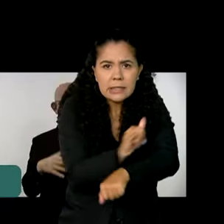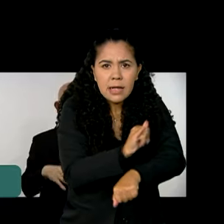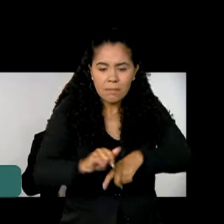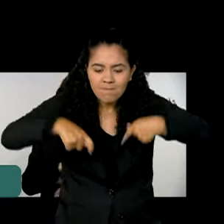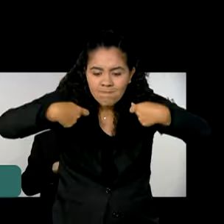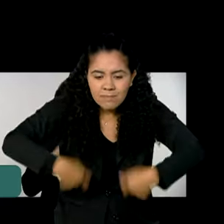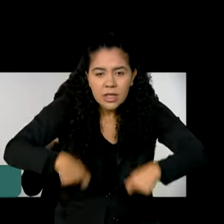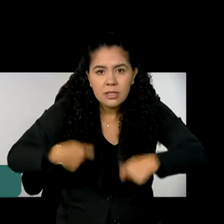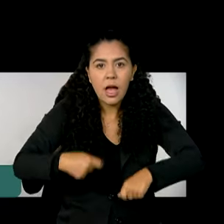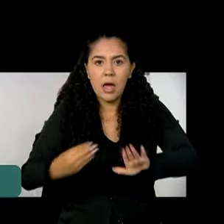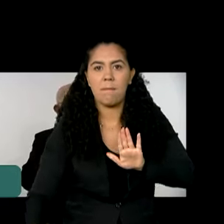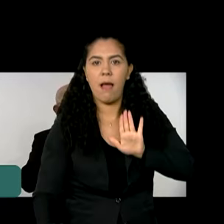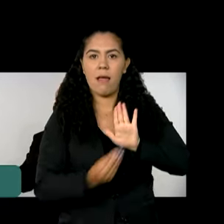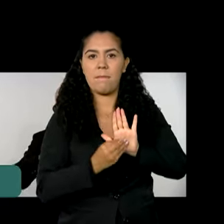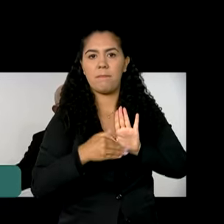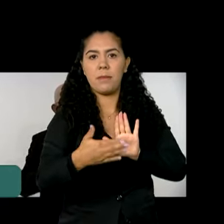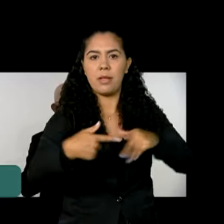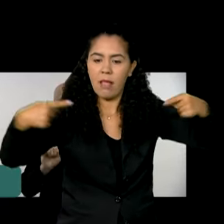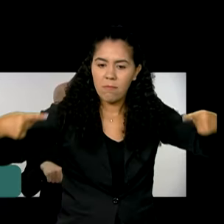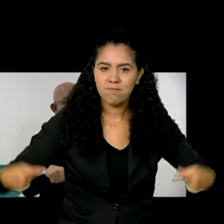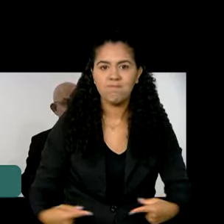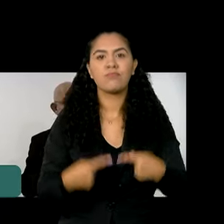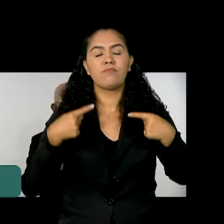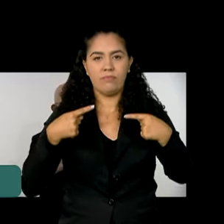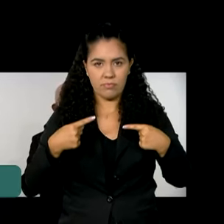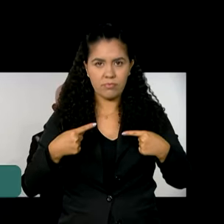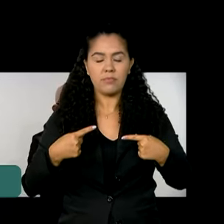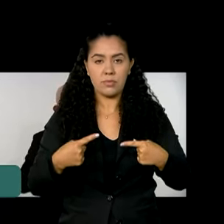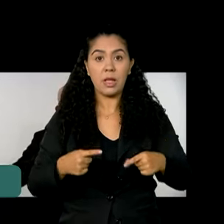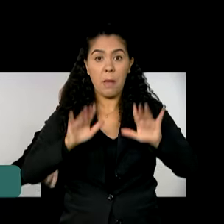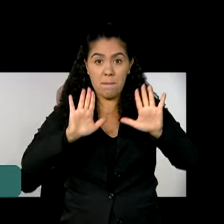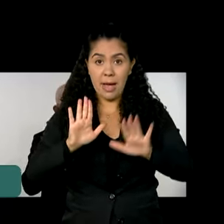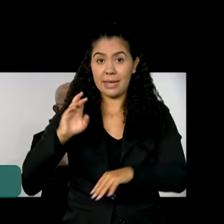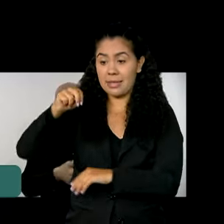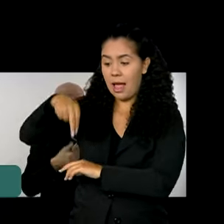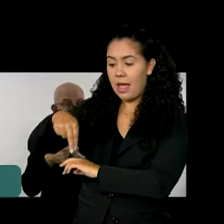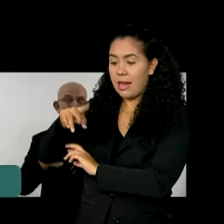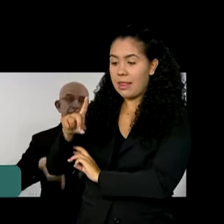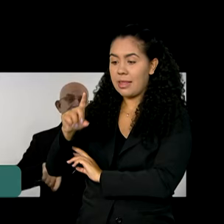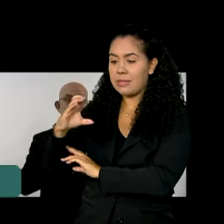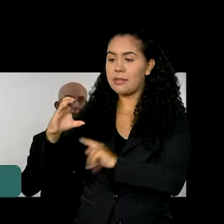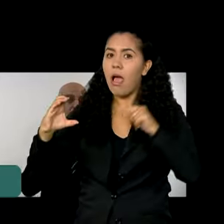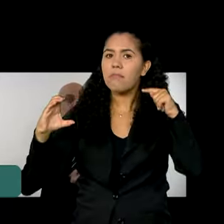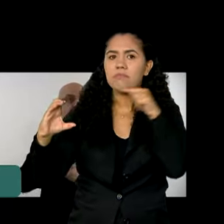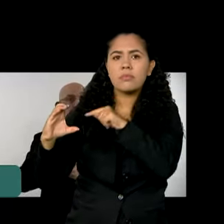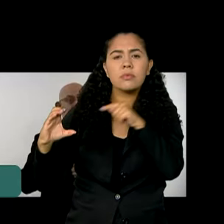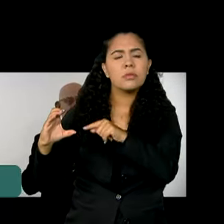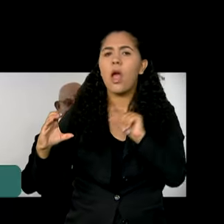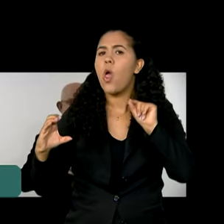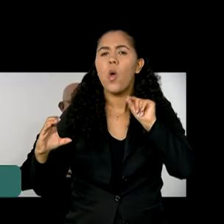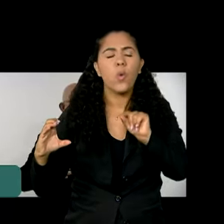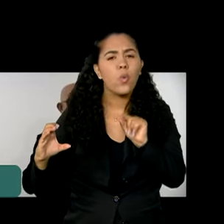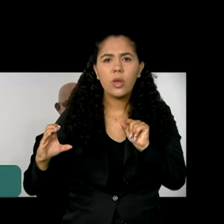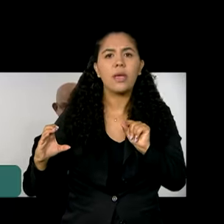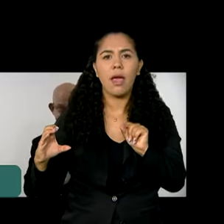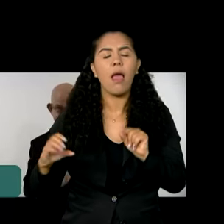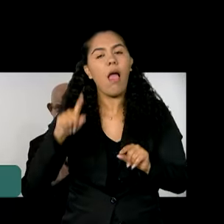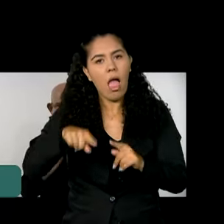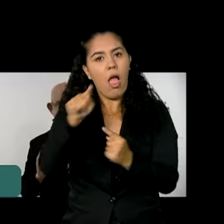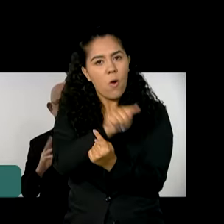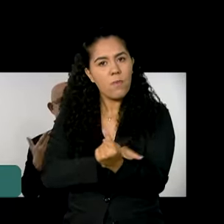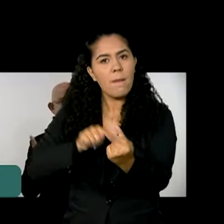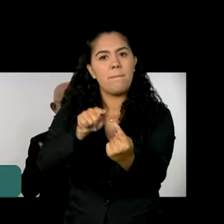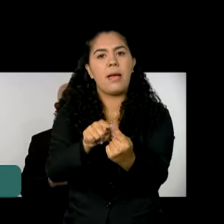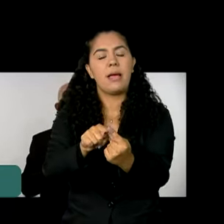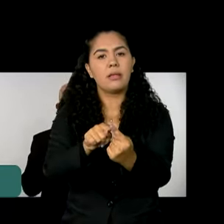implementação adequados. Nossa NDC é muito mais do que simplesmente uma meta de